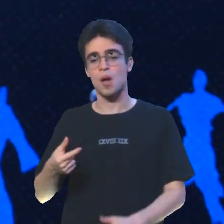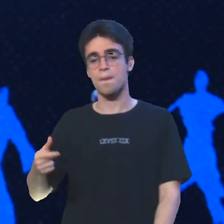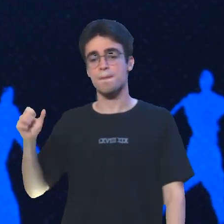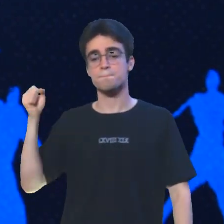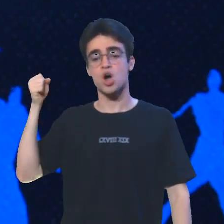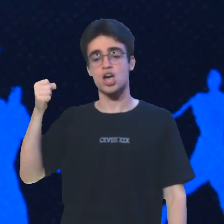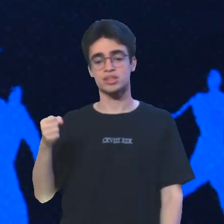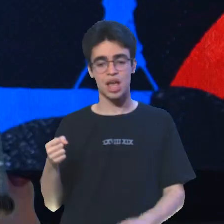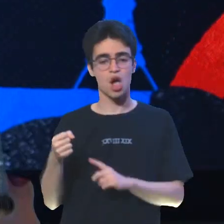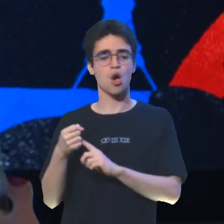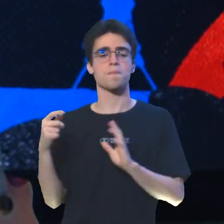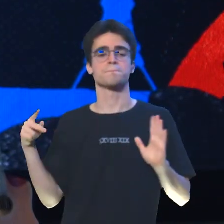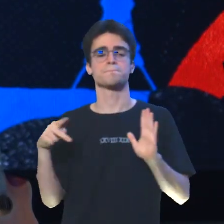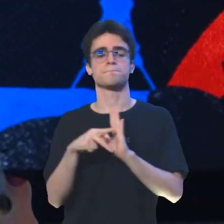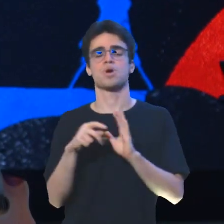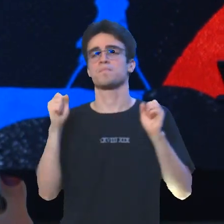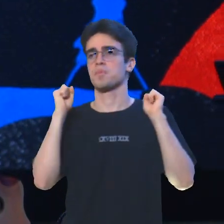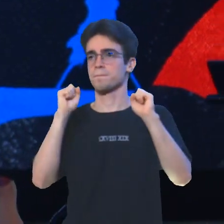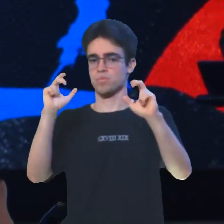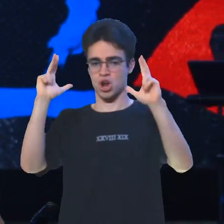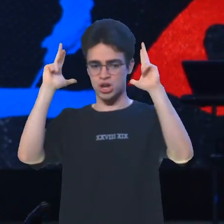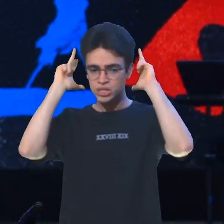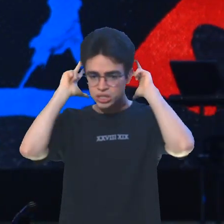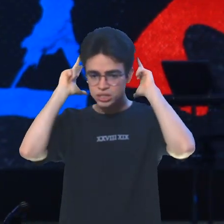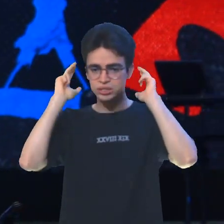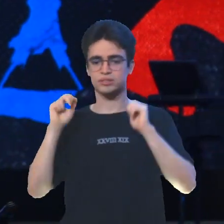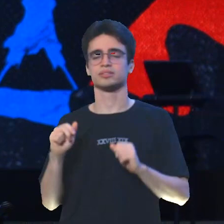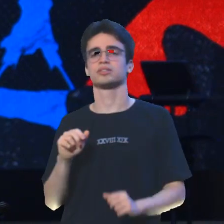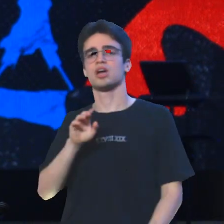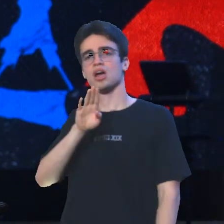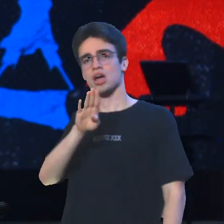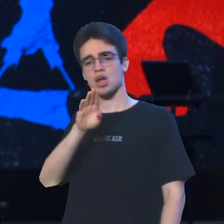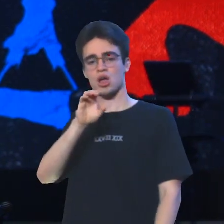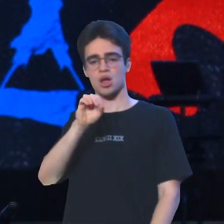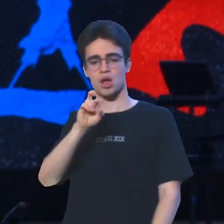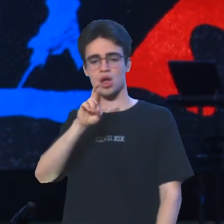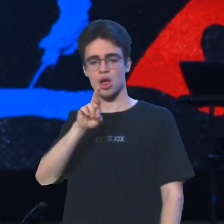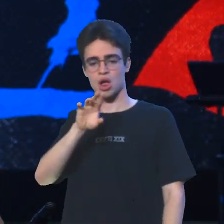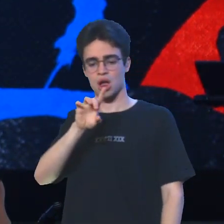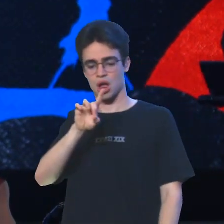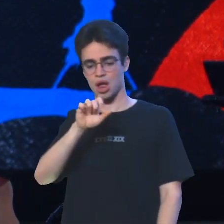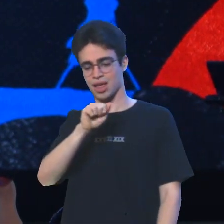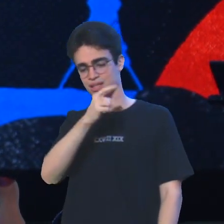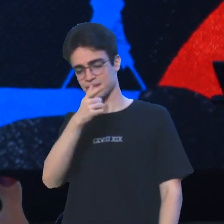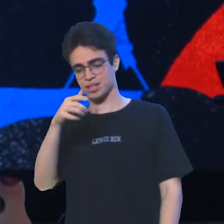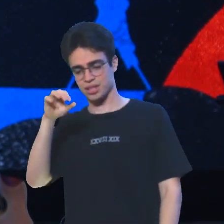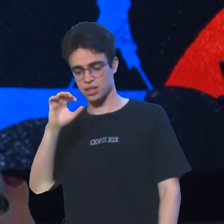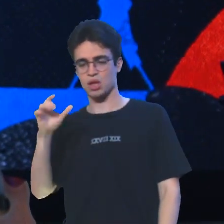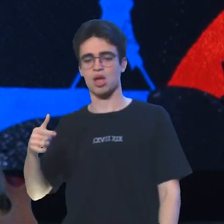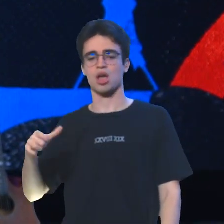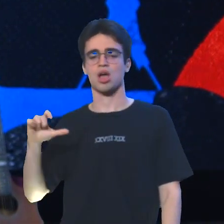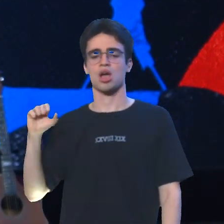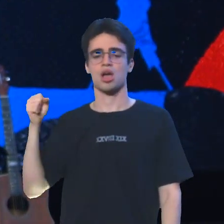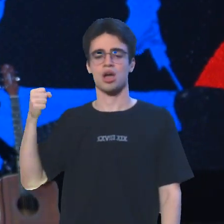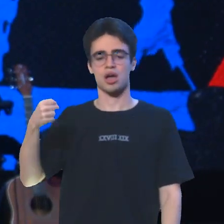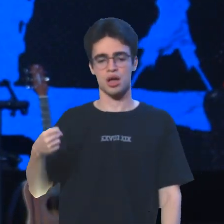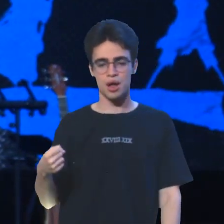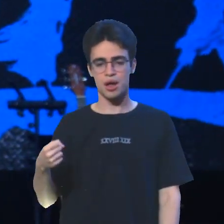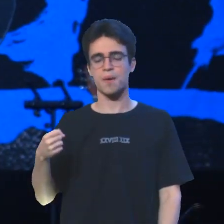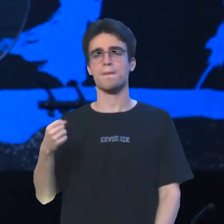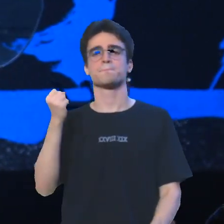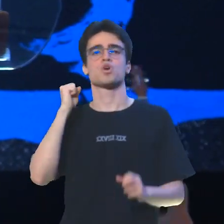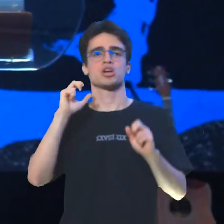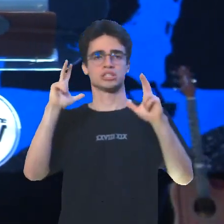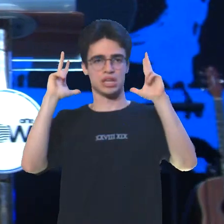de Moisés. O bordão de Moisés. Quando a fé se